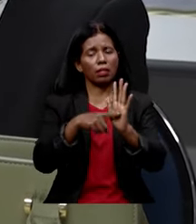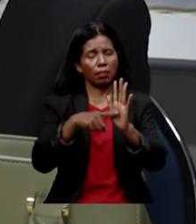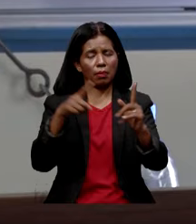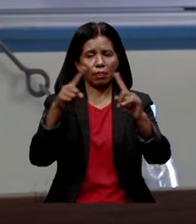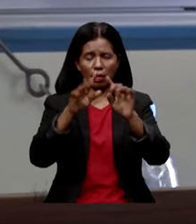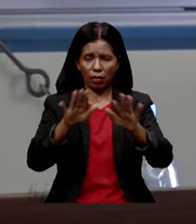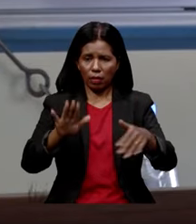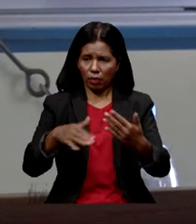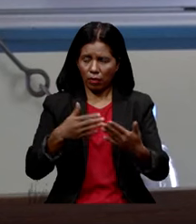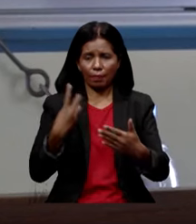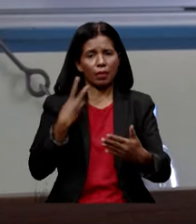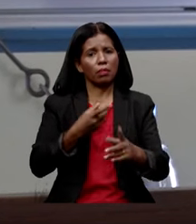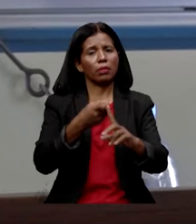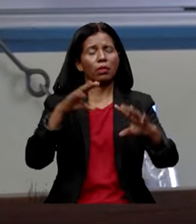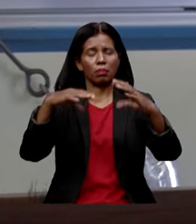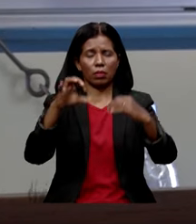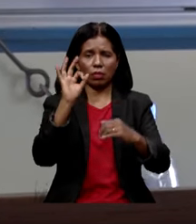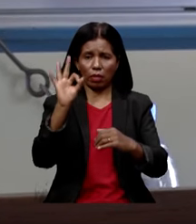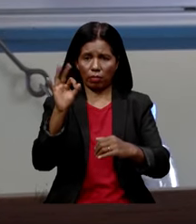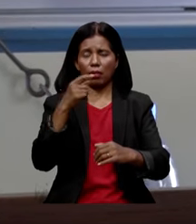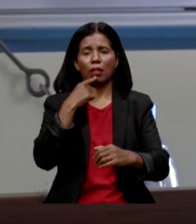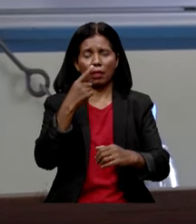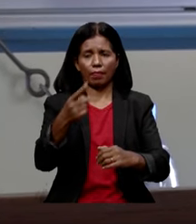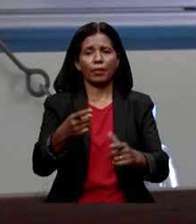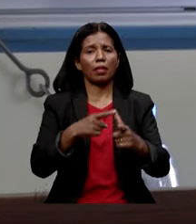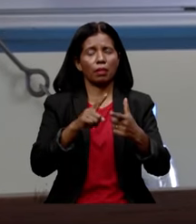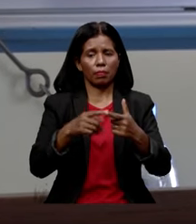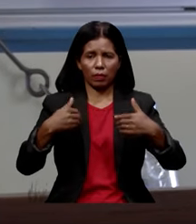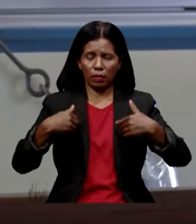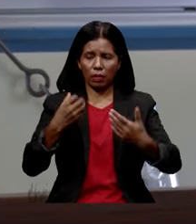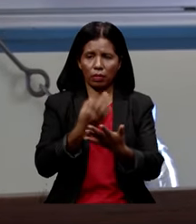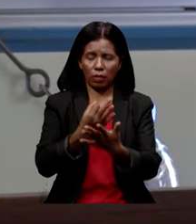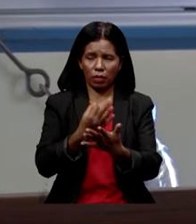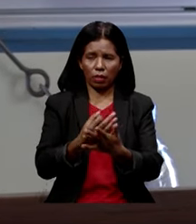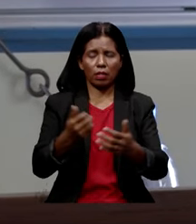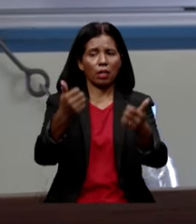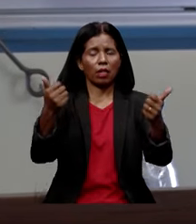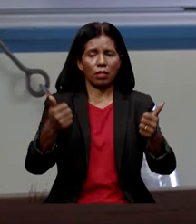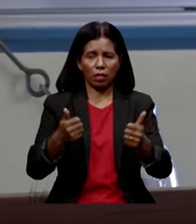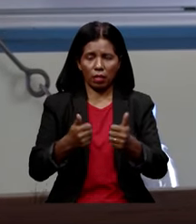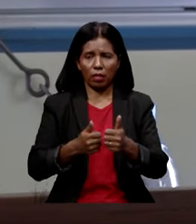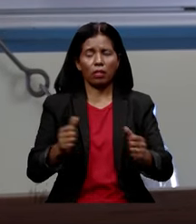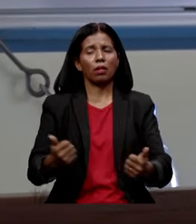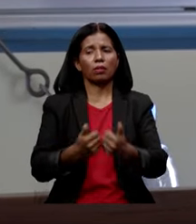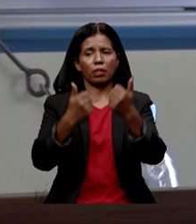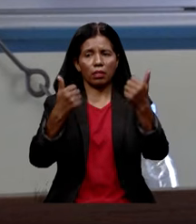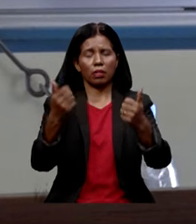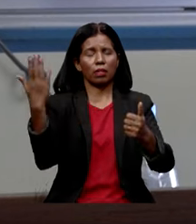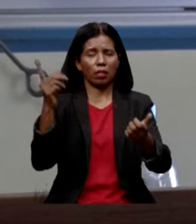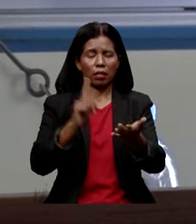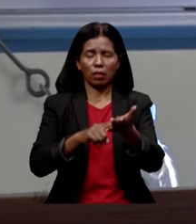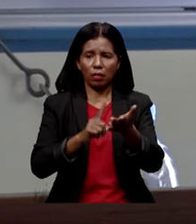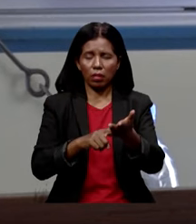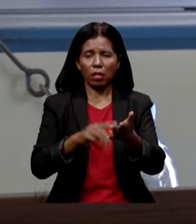se husi komisyon EF anota hela e depois iha orsamento iha audiencia no mo iha debate